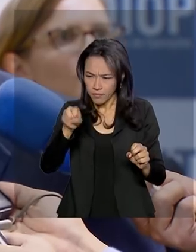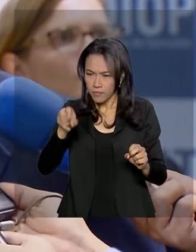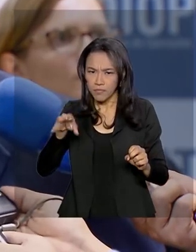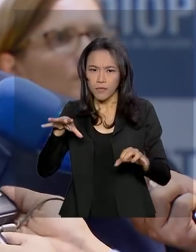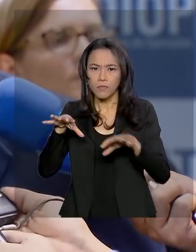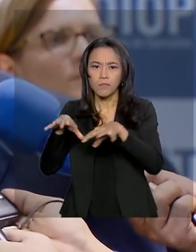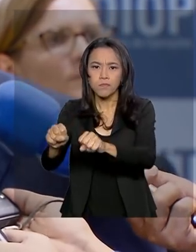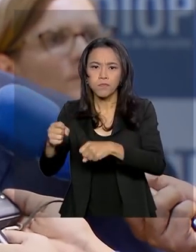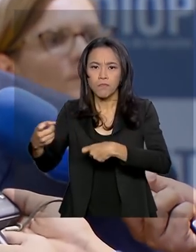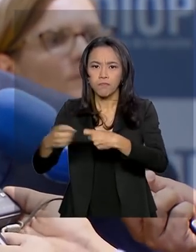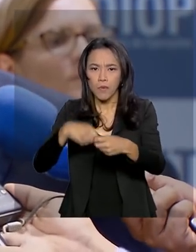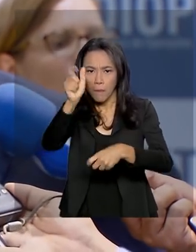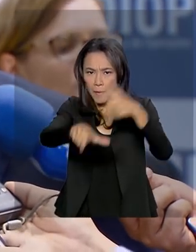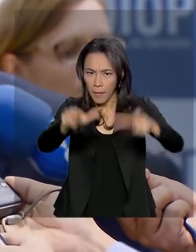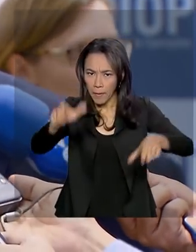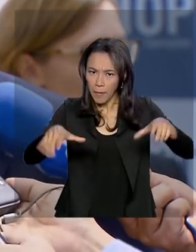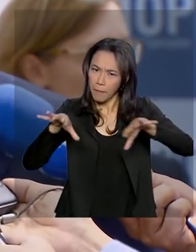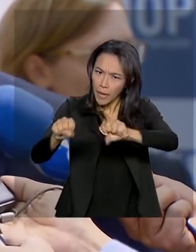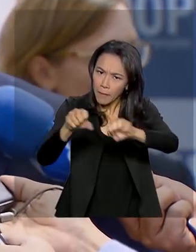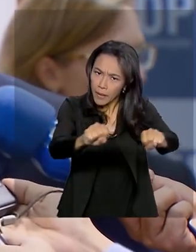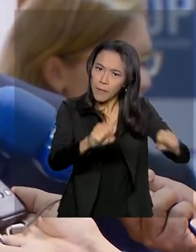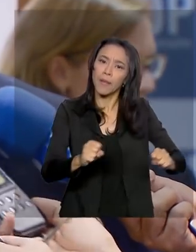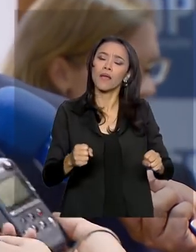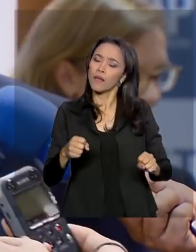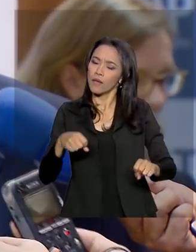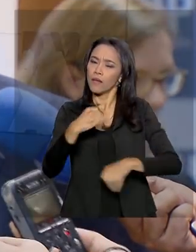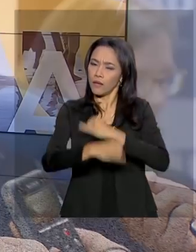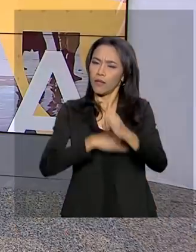e tornar a internet um ambiente mais seguro.